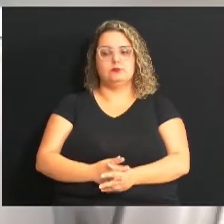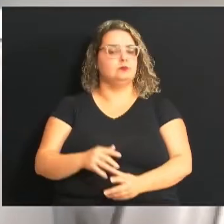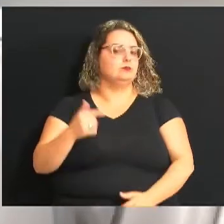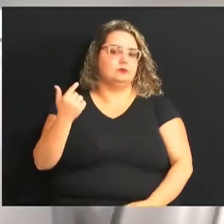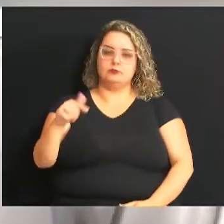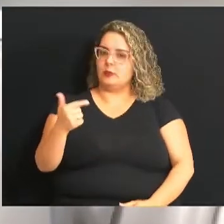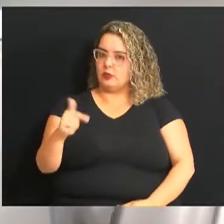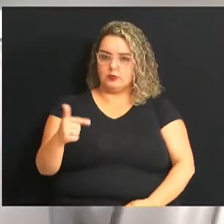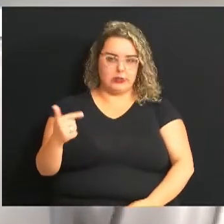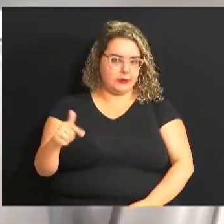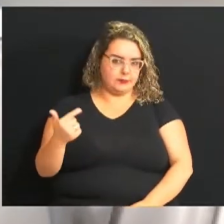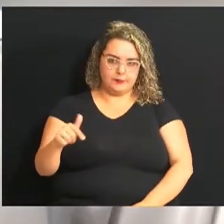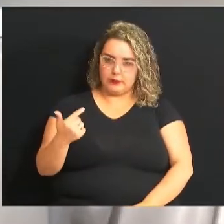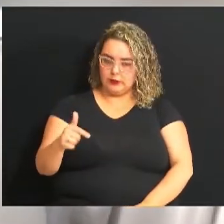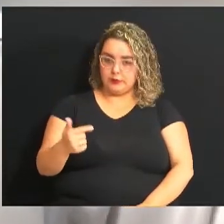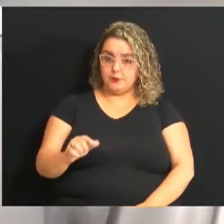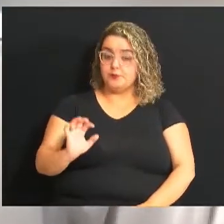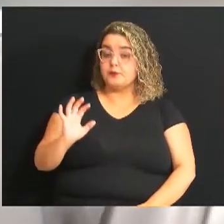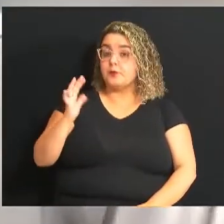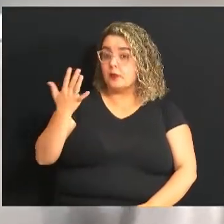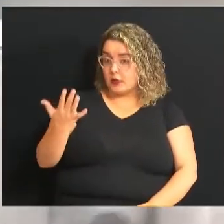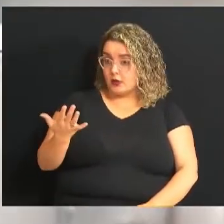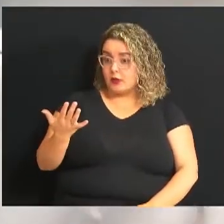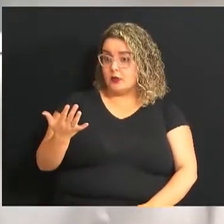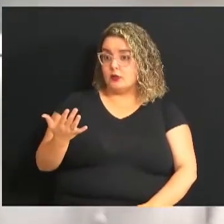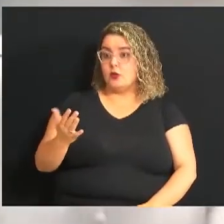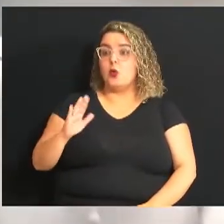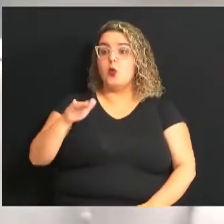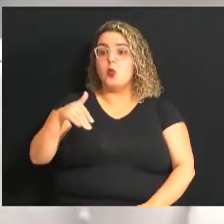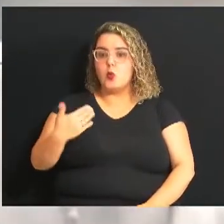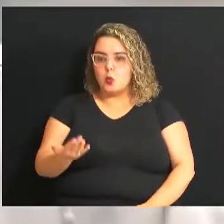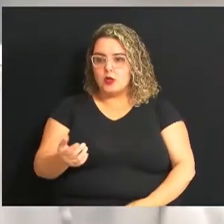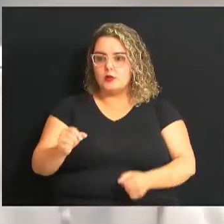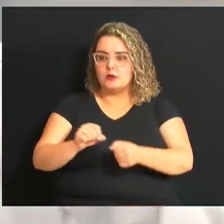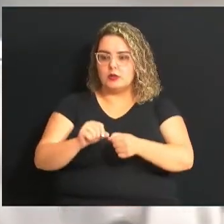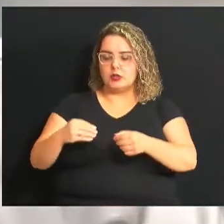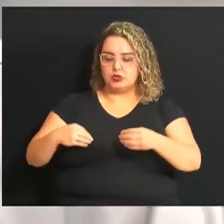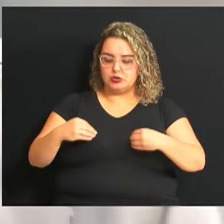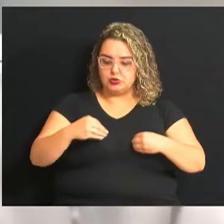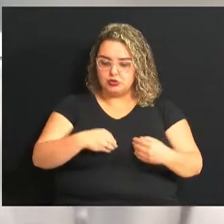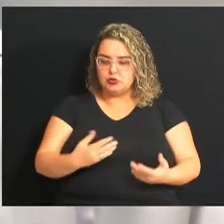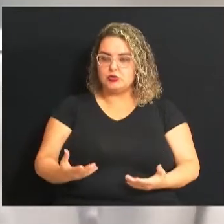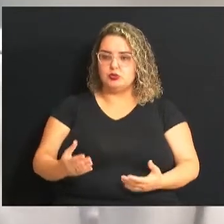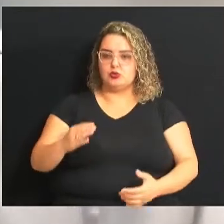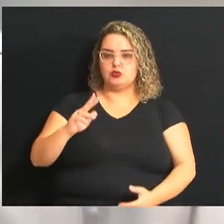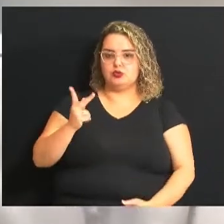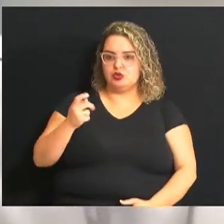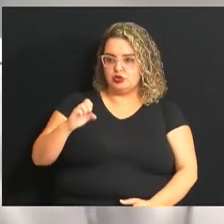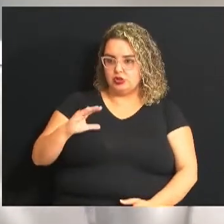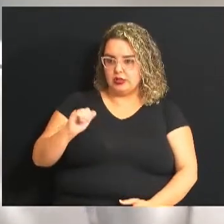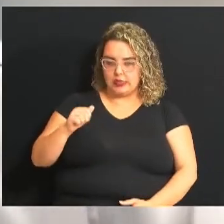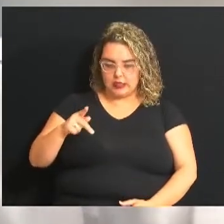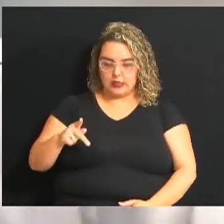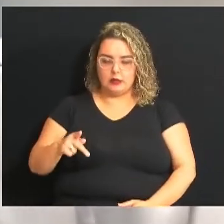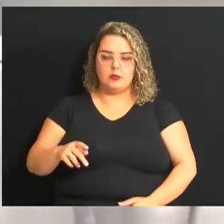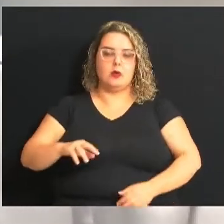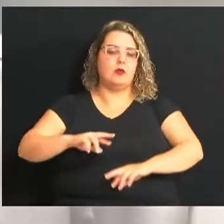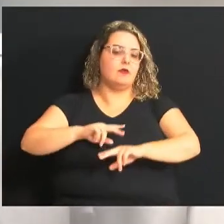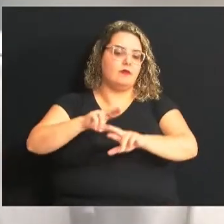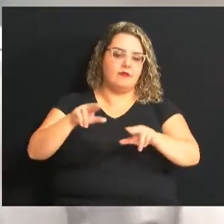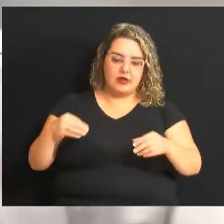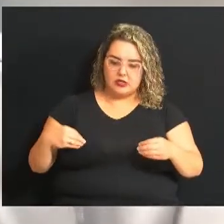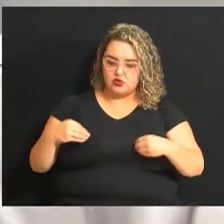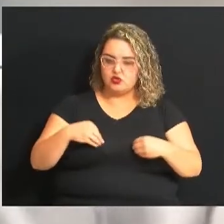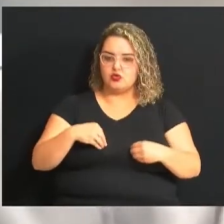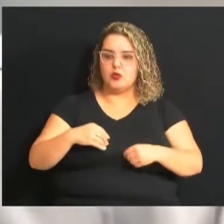Não existe. Acontece que a hora que você faz um exame, ou você faz um check-up, ou vários exames no paciente